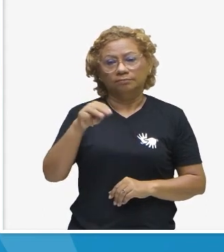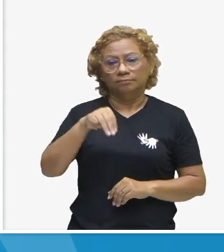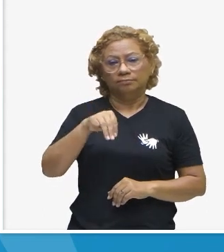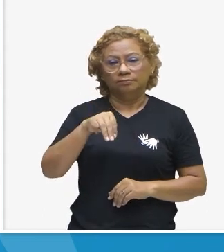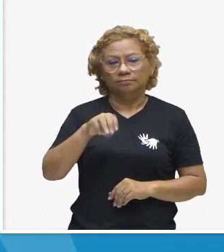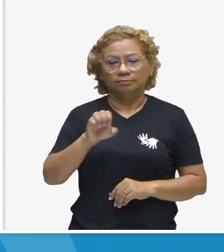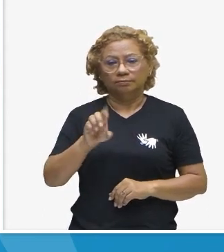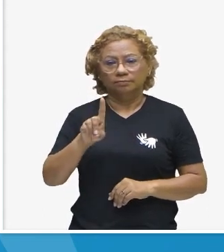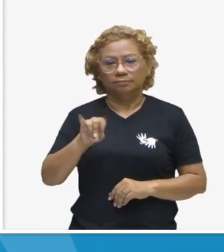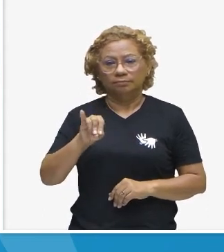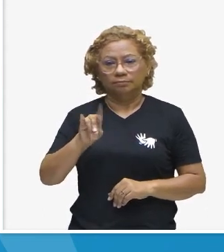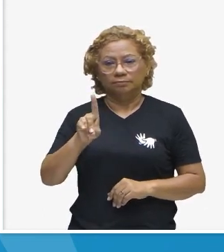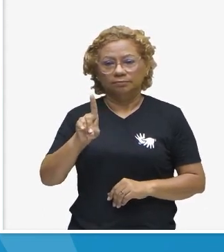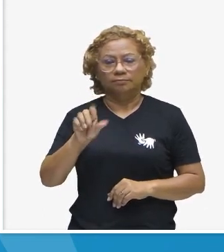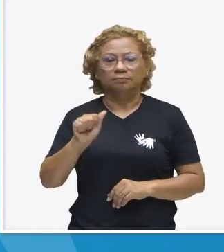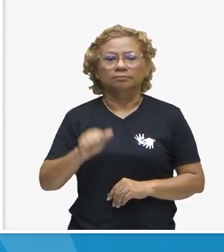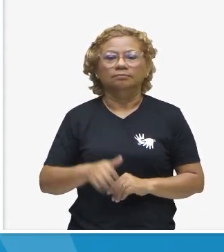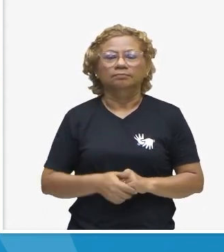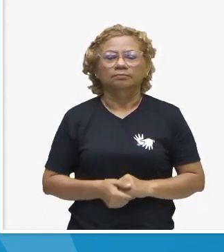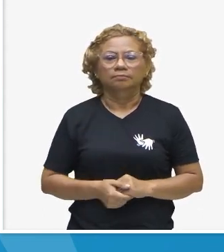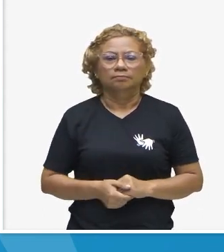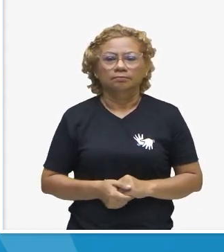mesma medida.